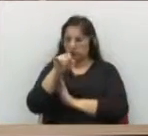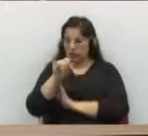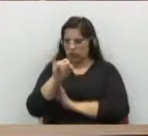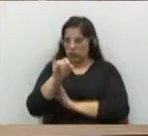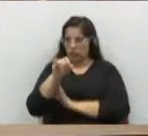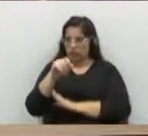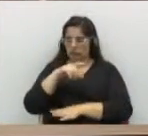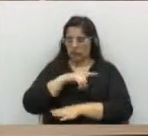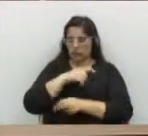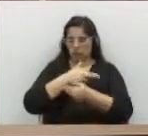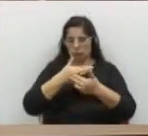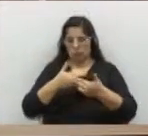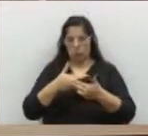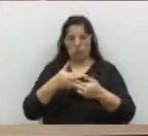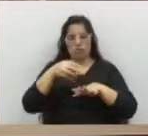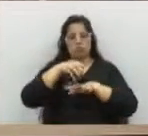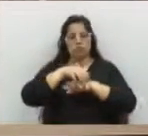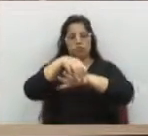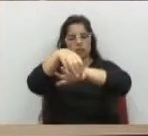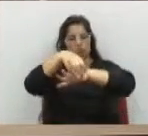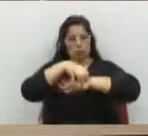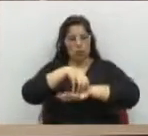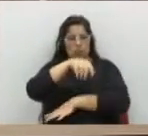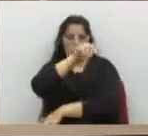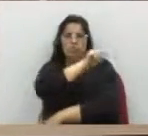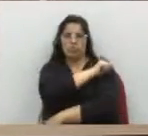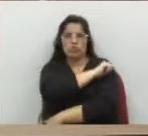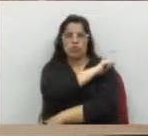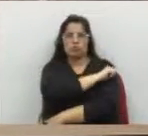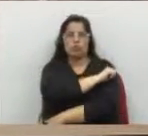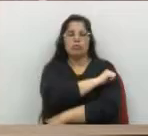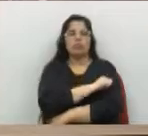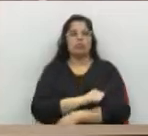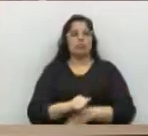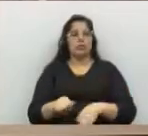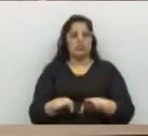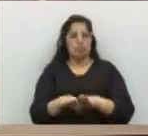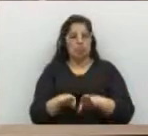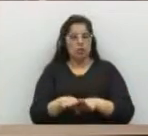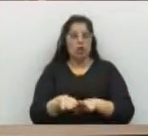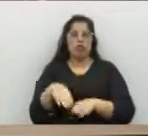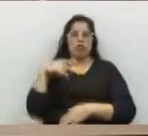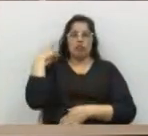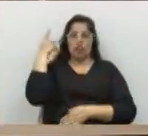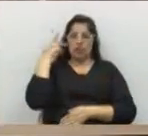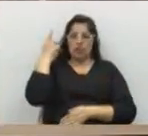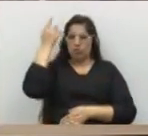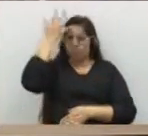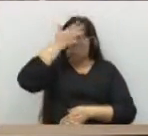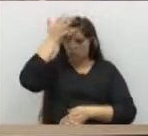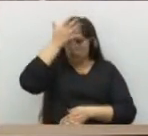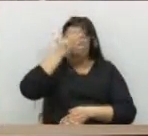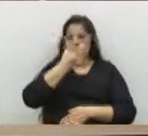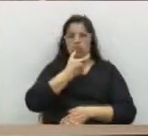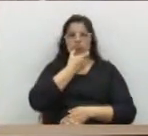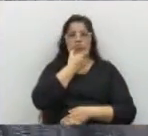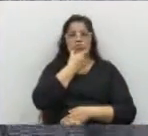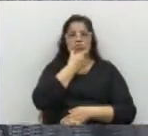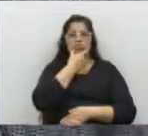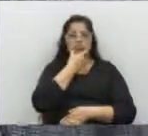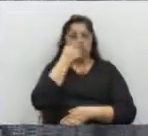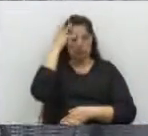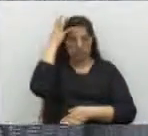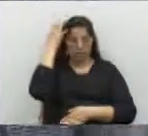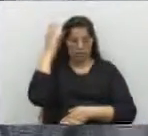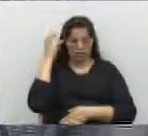do transporte de vans de alunos, né? A vereadora Érica Tanque, a vereadora Lubogo tem feito um trabalho intenso nesse assunto e já está